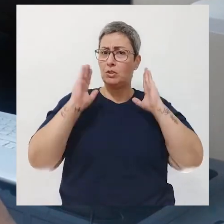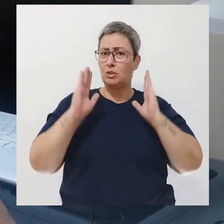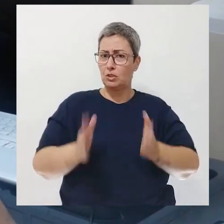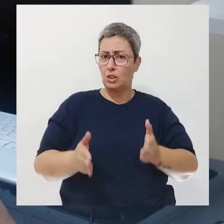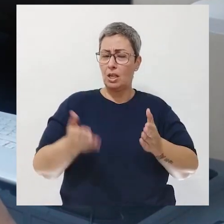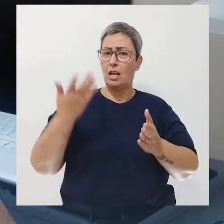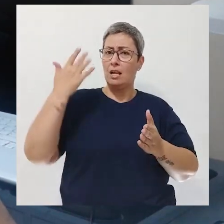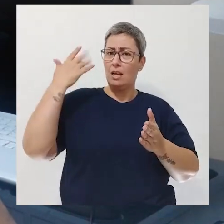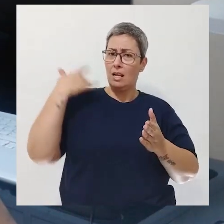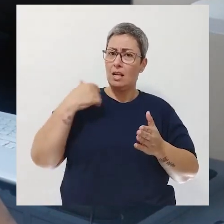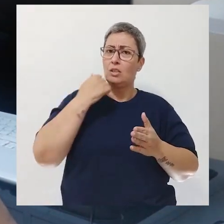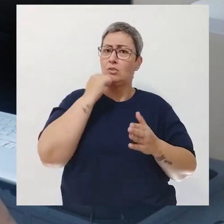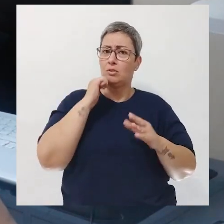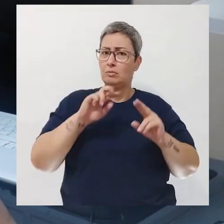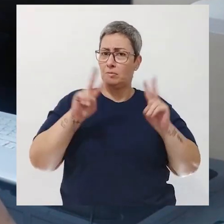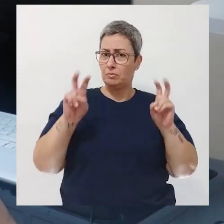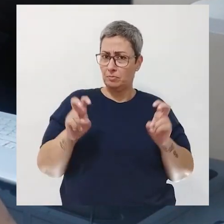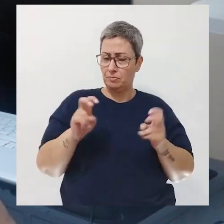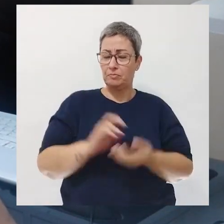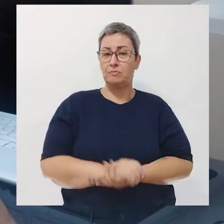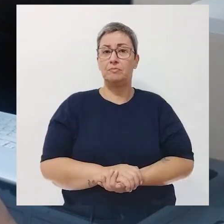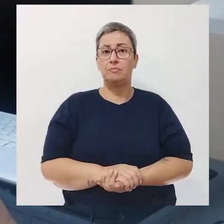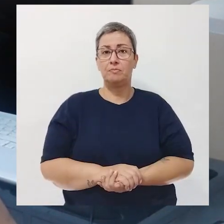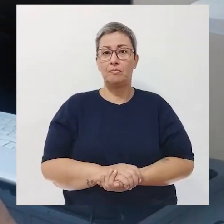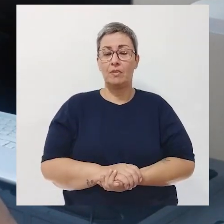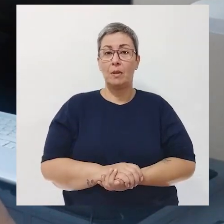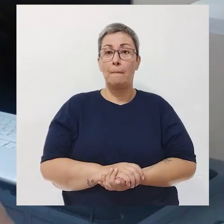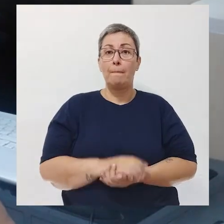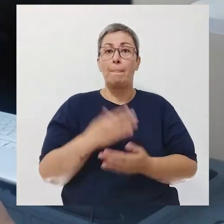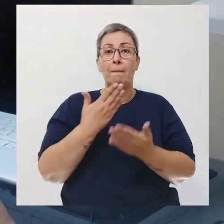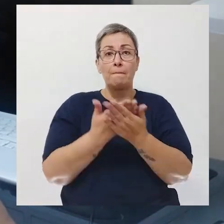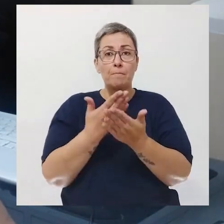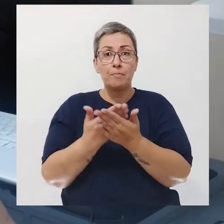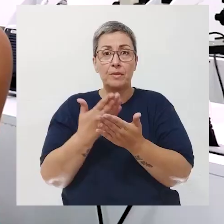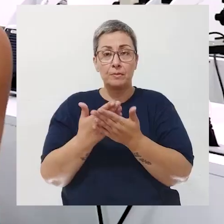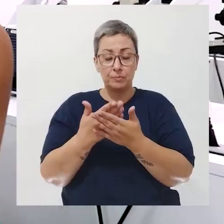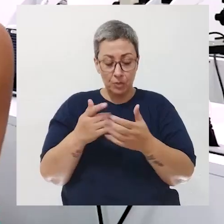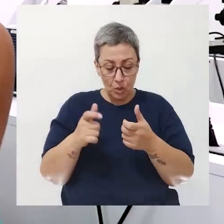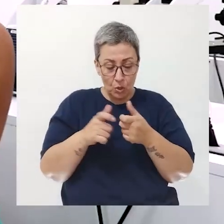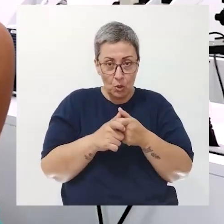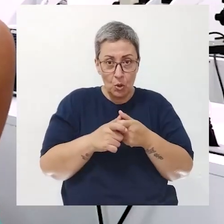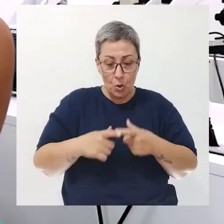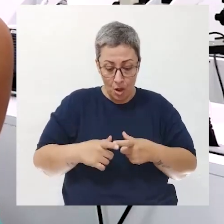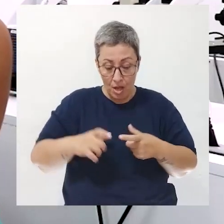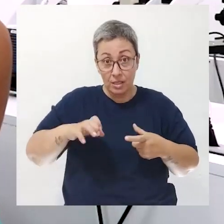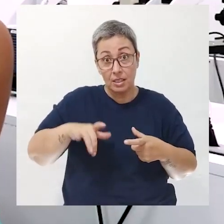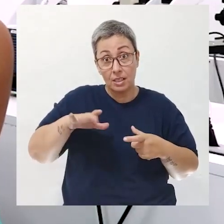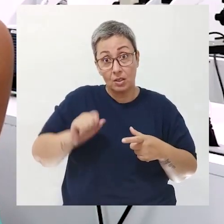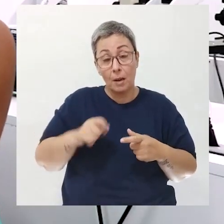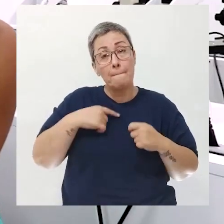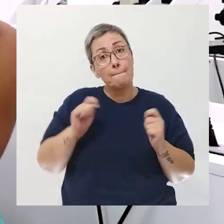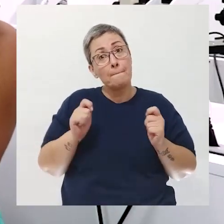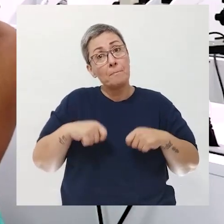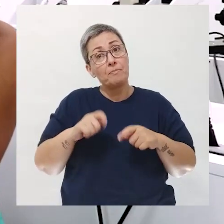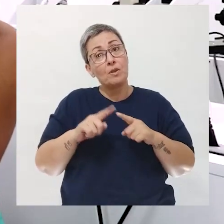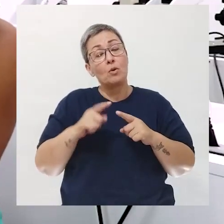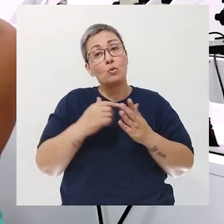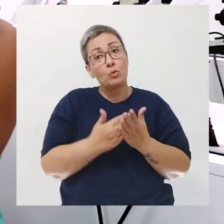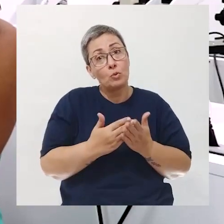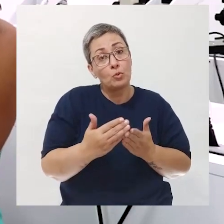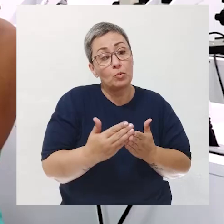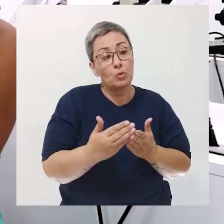contribuições nos programas anteriores sobre ciências. Vamos lá? O estudo dos micro-organismos e das